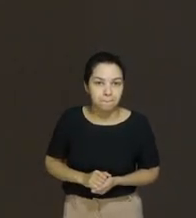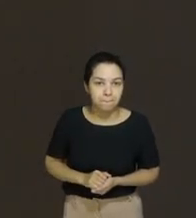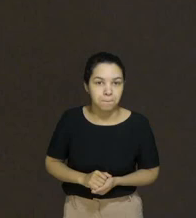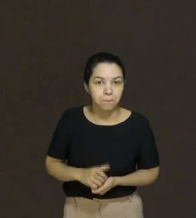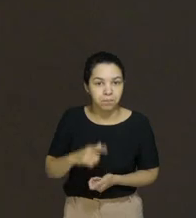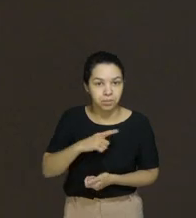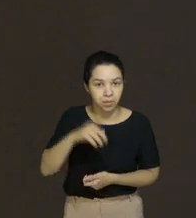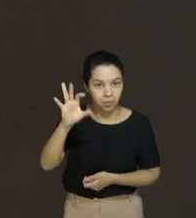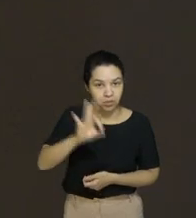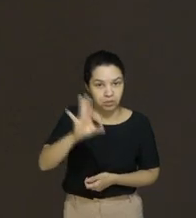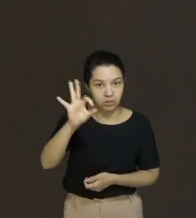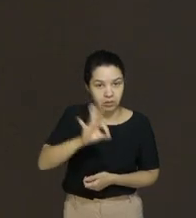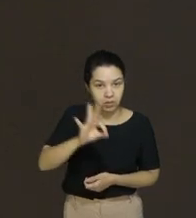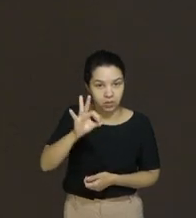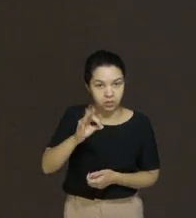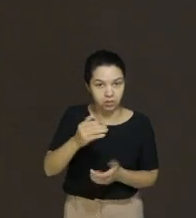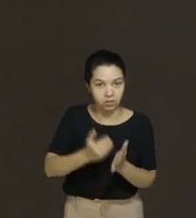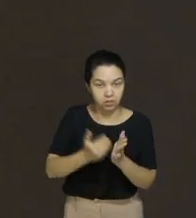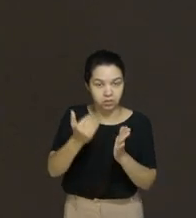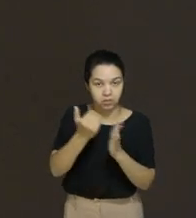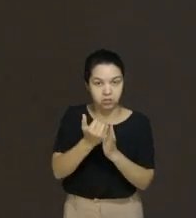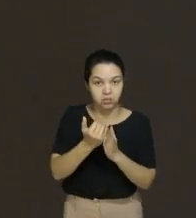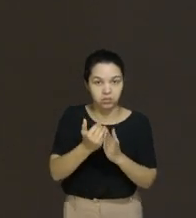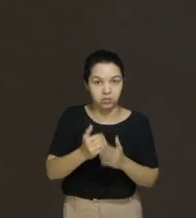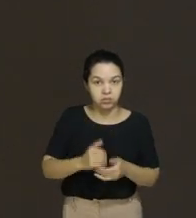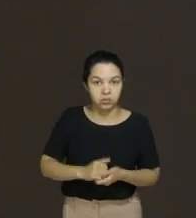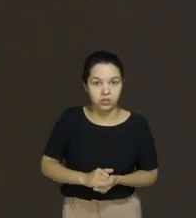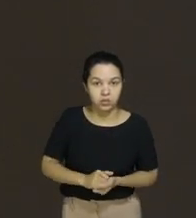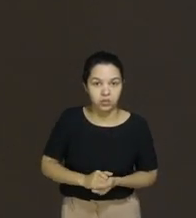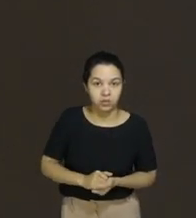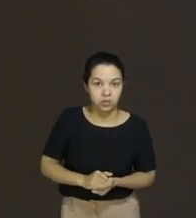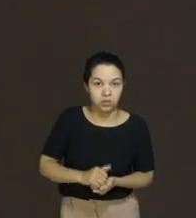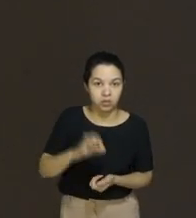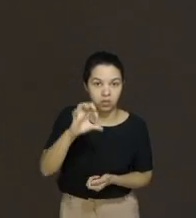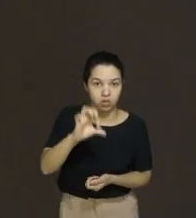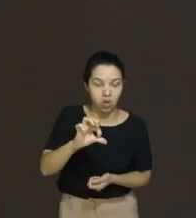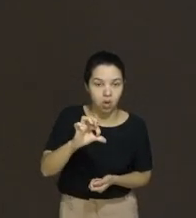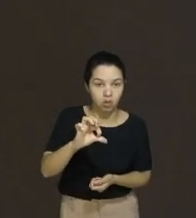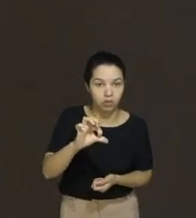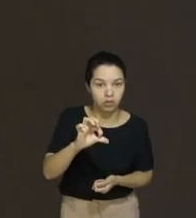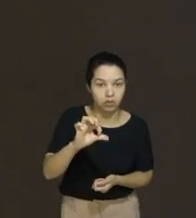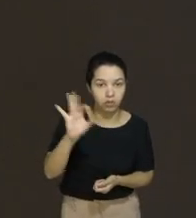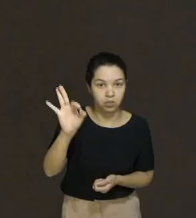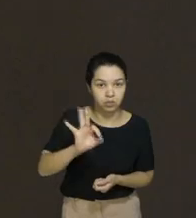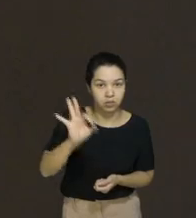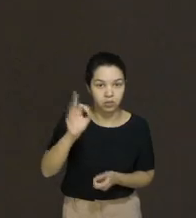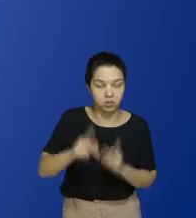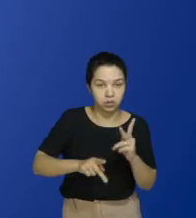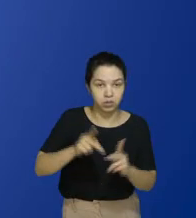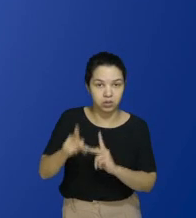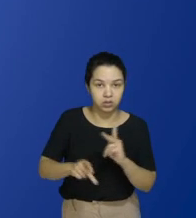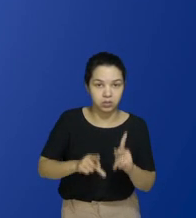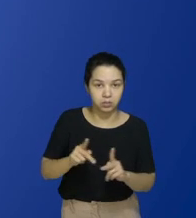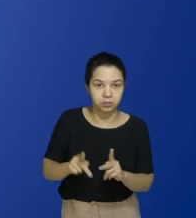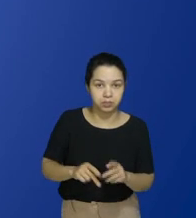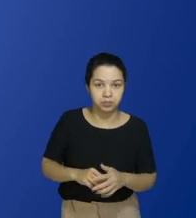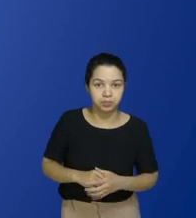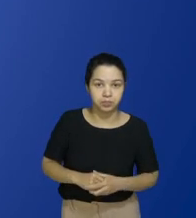porcentagem altíssima, cada, numa média de 9% da população, né?